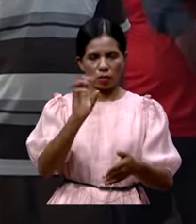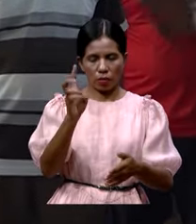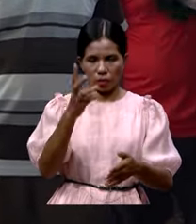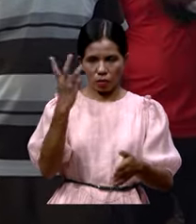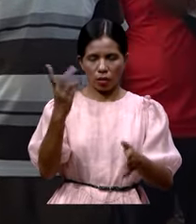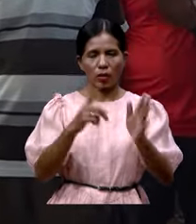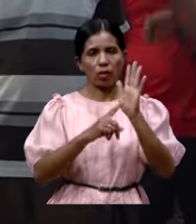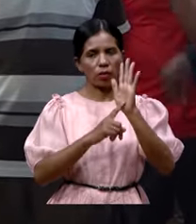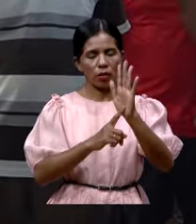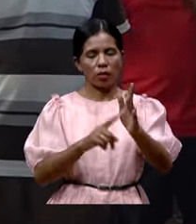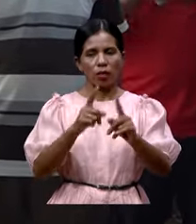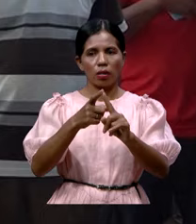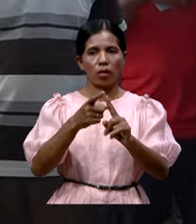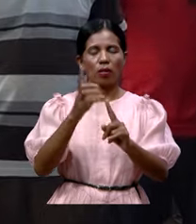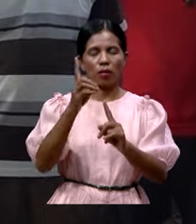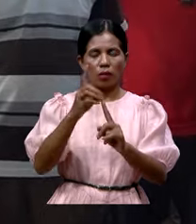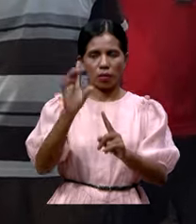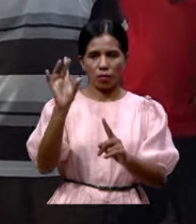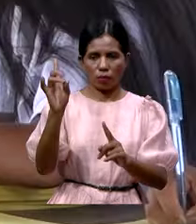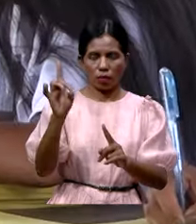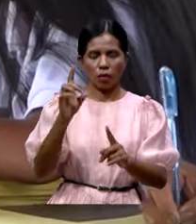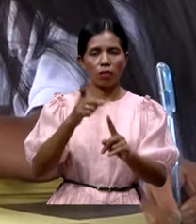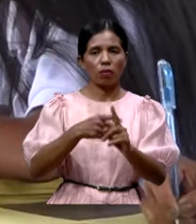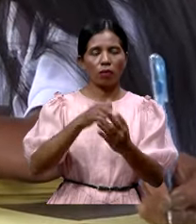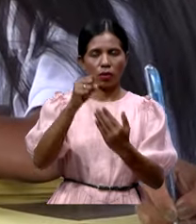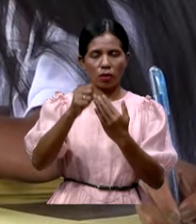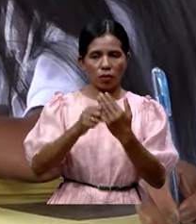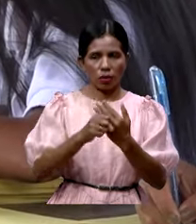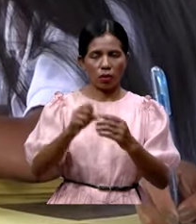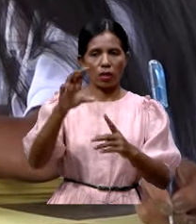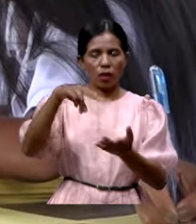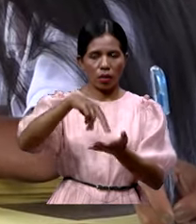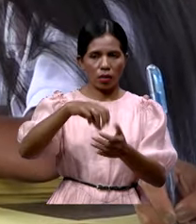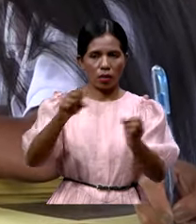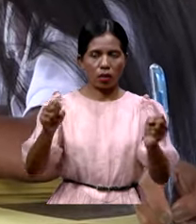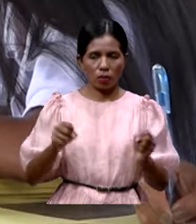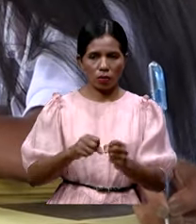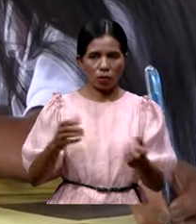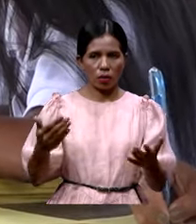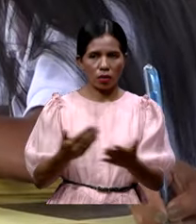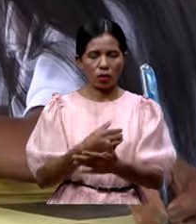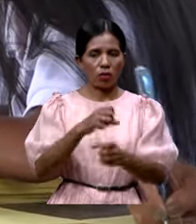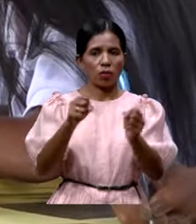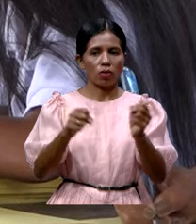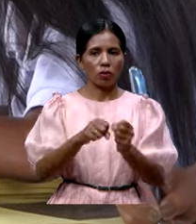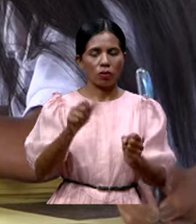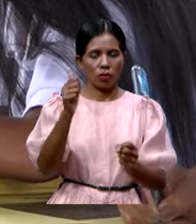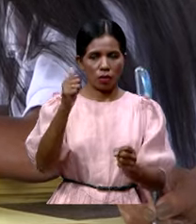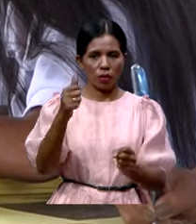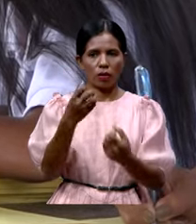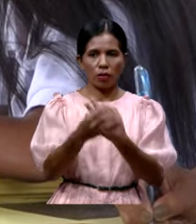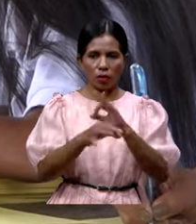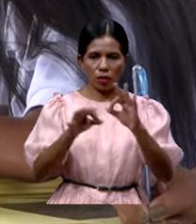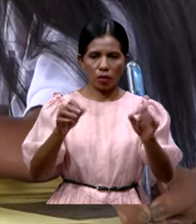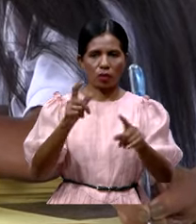lorong walu fulane julio kona ba hari suku fong nune mandatu lideransa basuku Sanulu ne foing hotu ia fulan